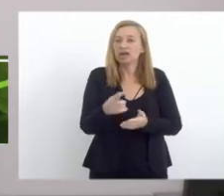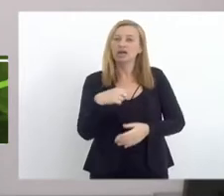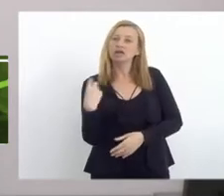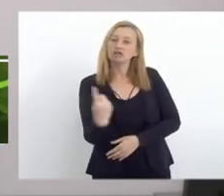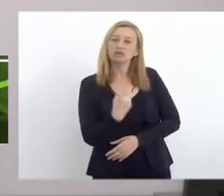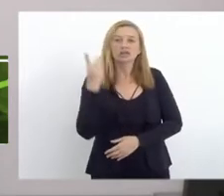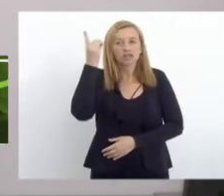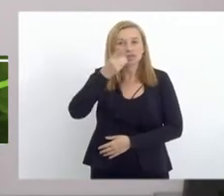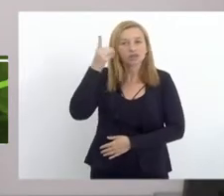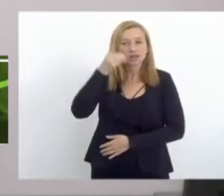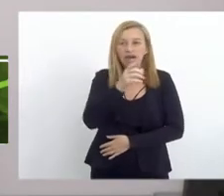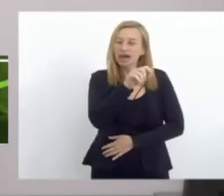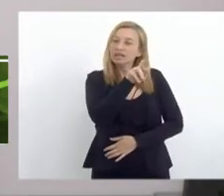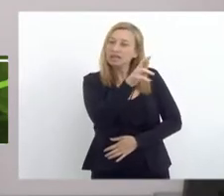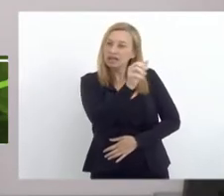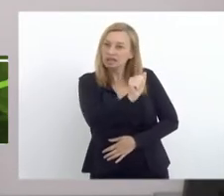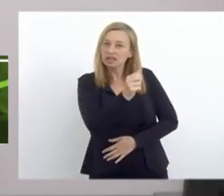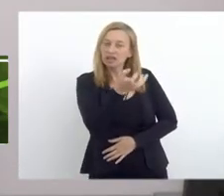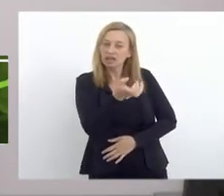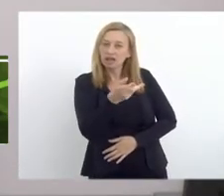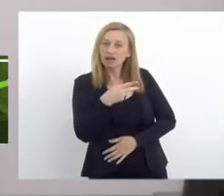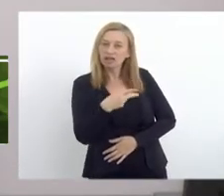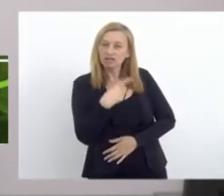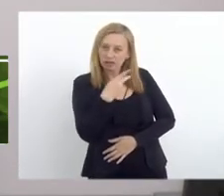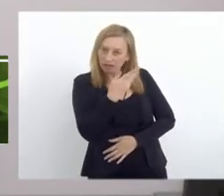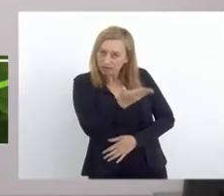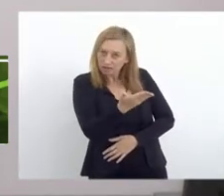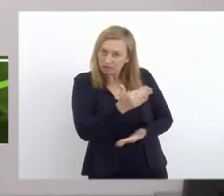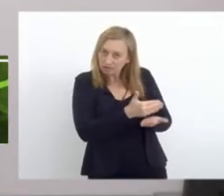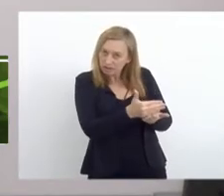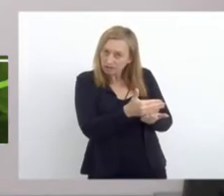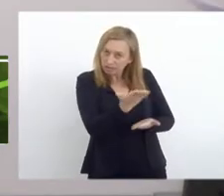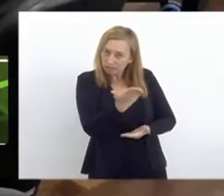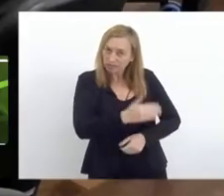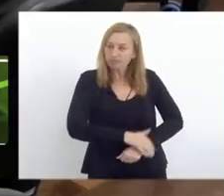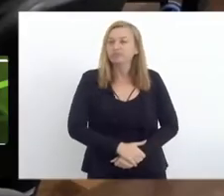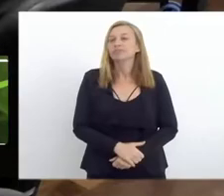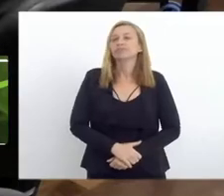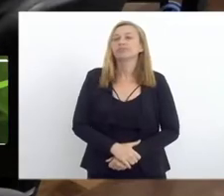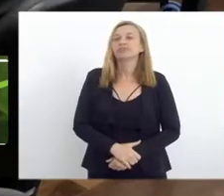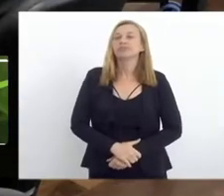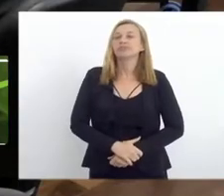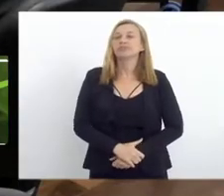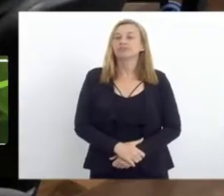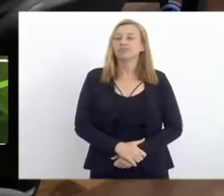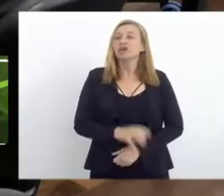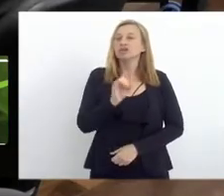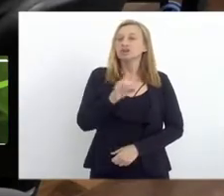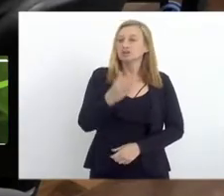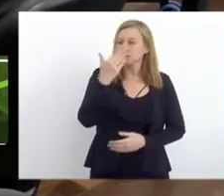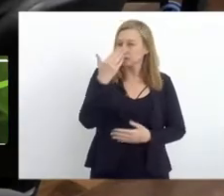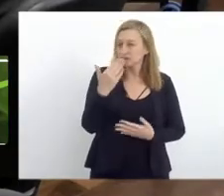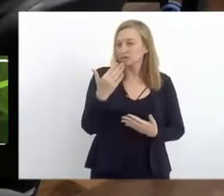parlamentares. Deputada Adriana Baltazar, quer fazer uma consideração inicial? Não,